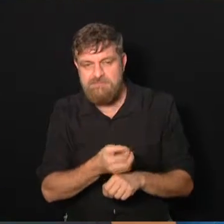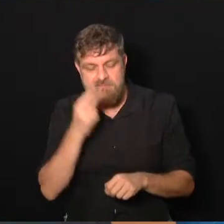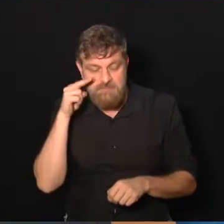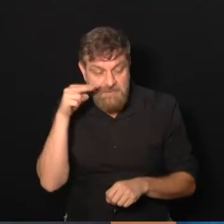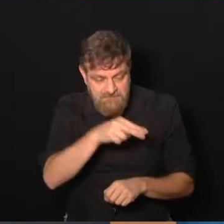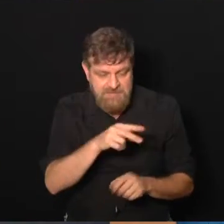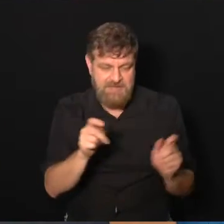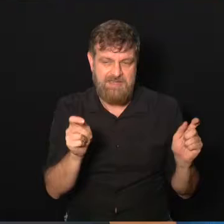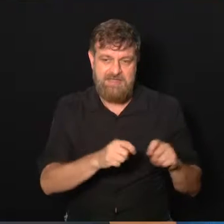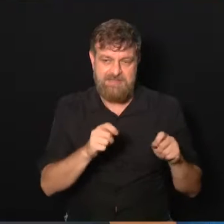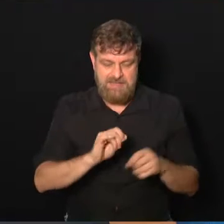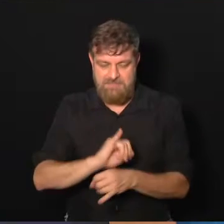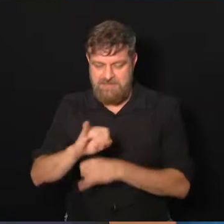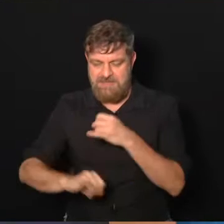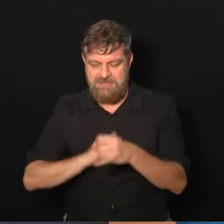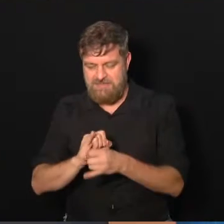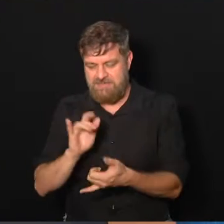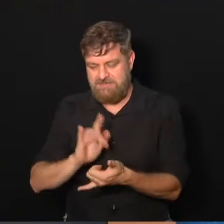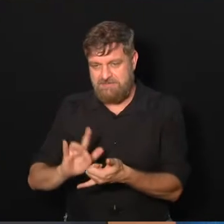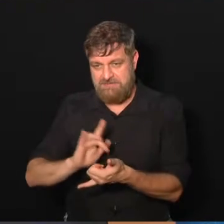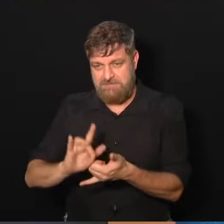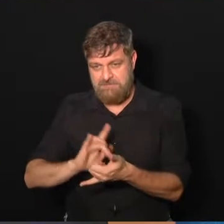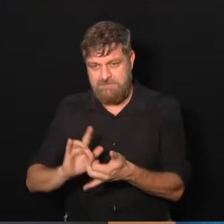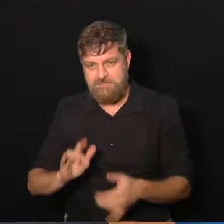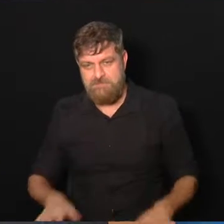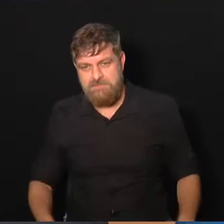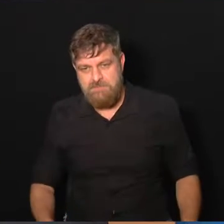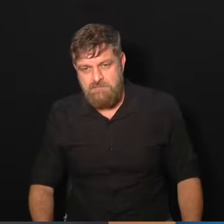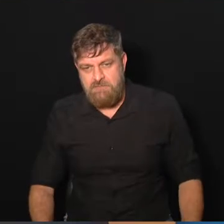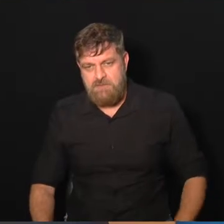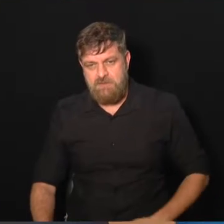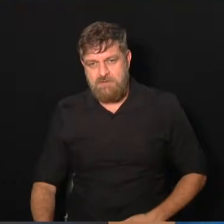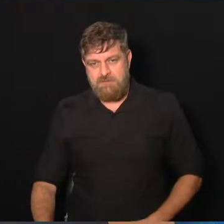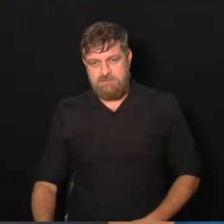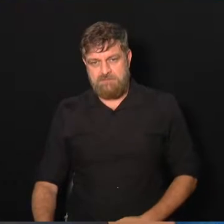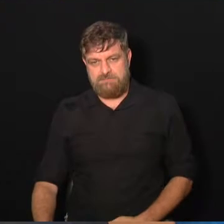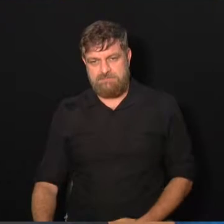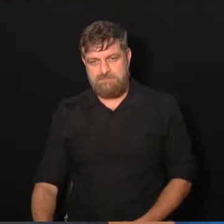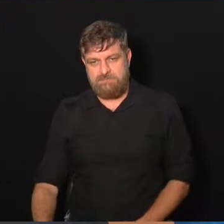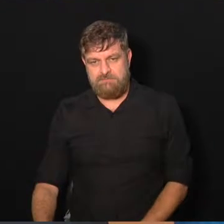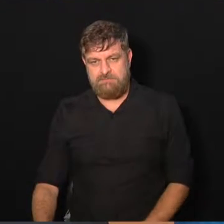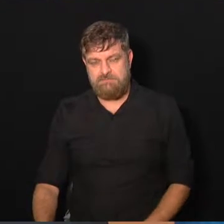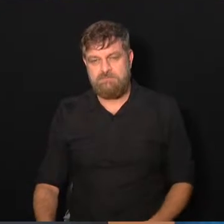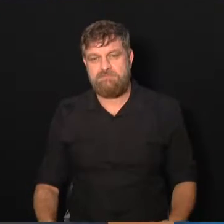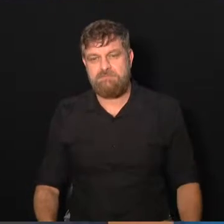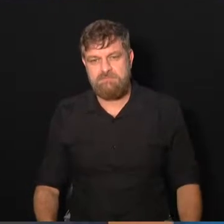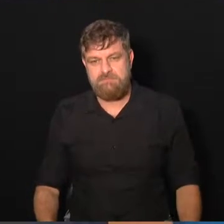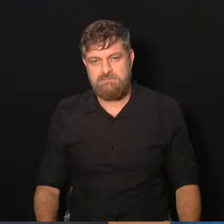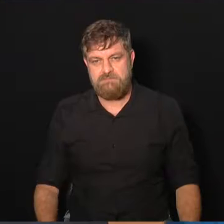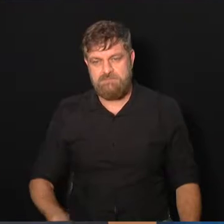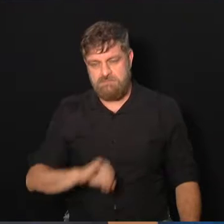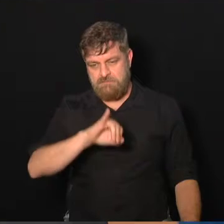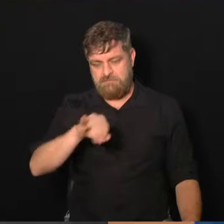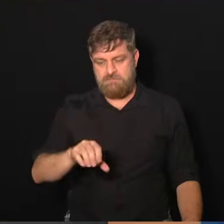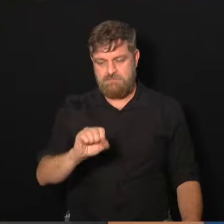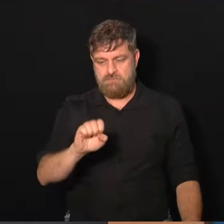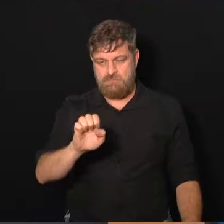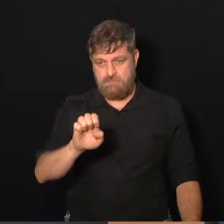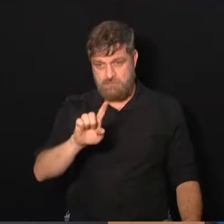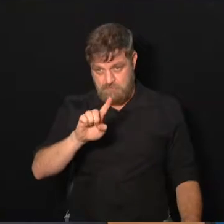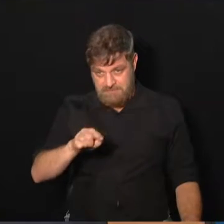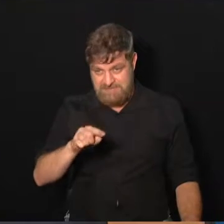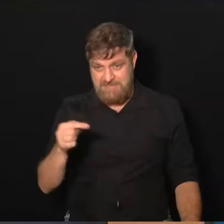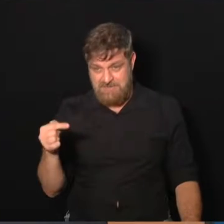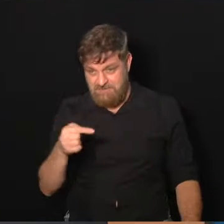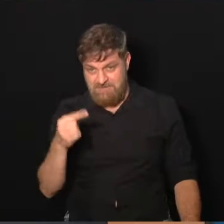sugestão também. Então, queria abrir a palavra agora para o José Salomão Fernandes. Isso, José Salomão Fernandes. Aquele que